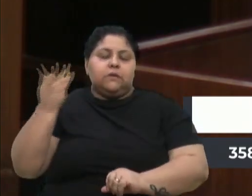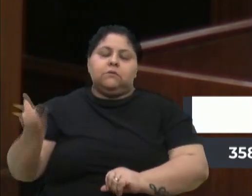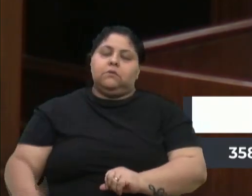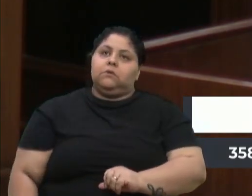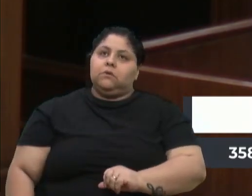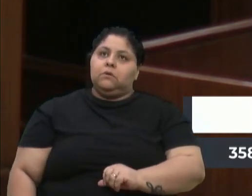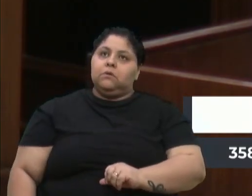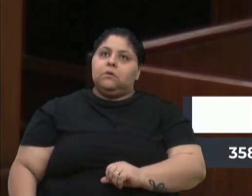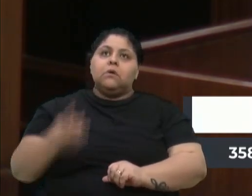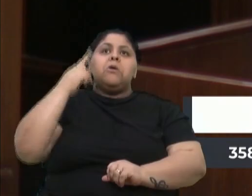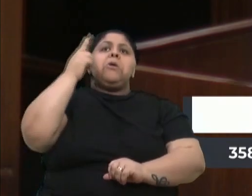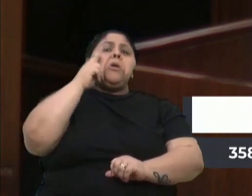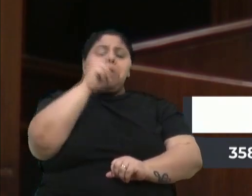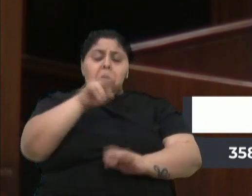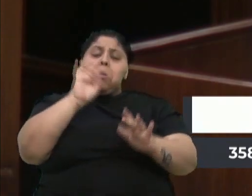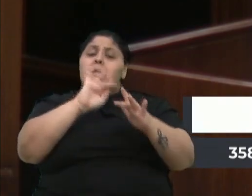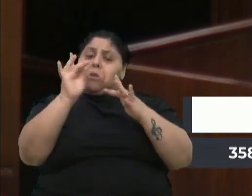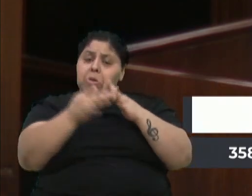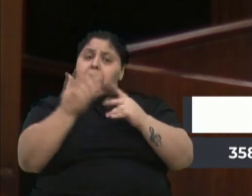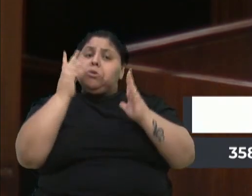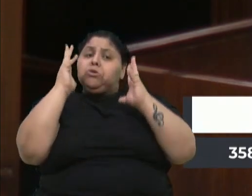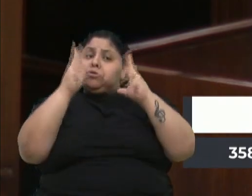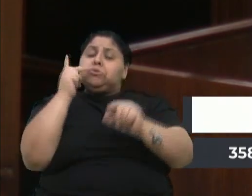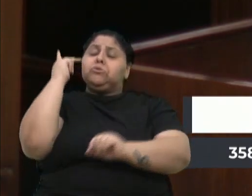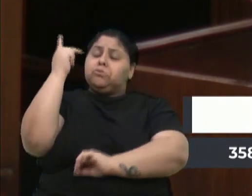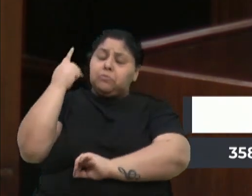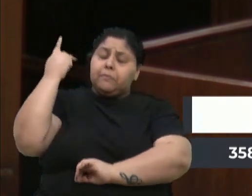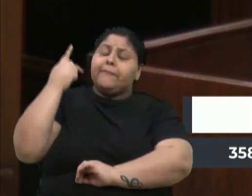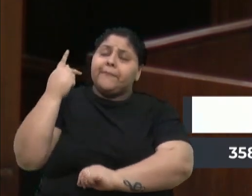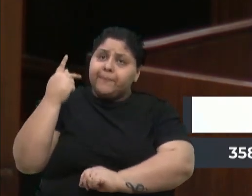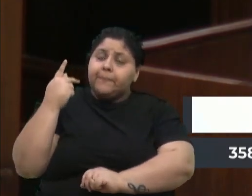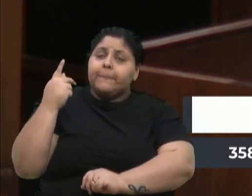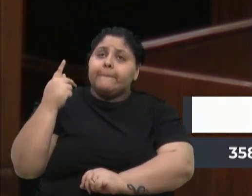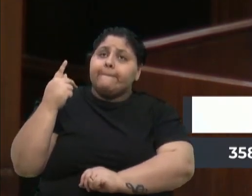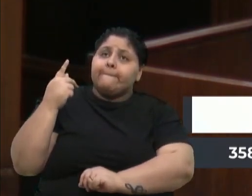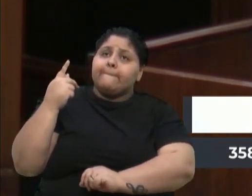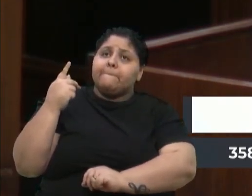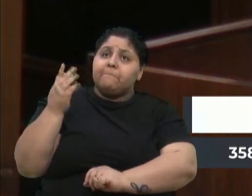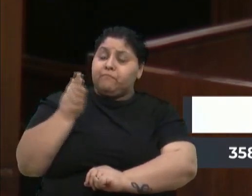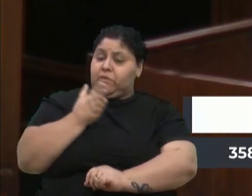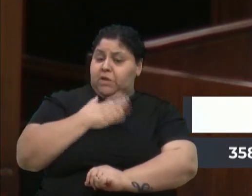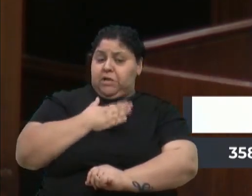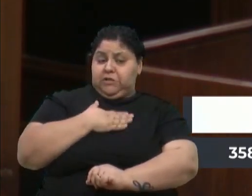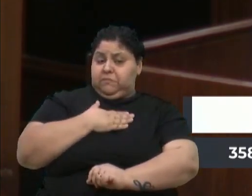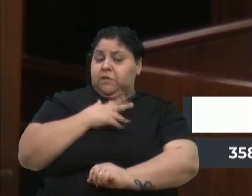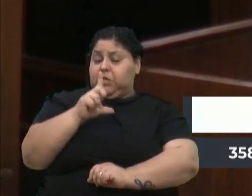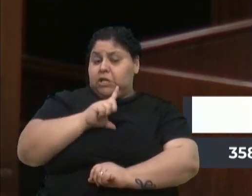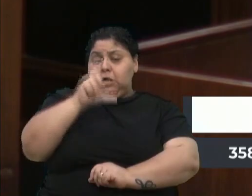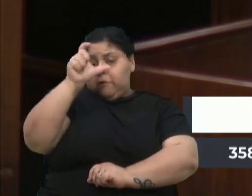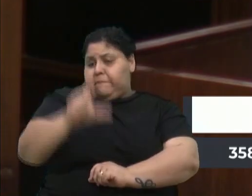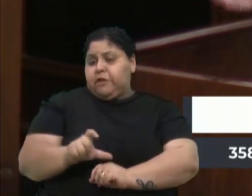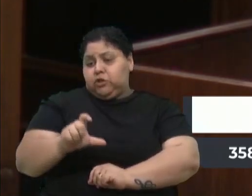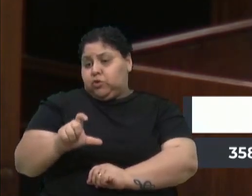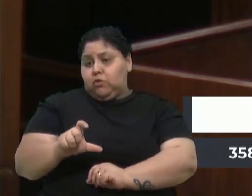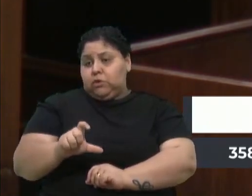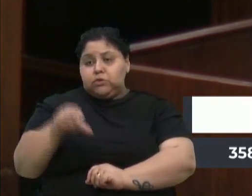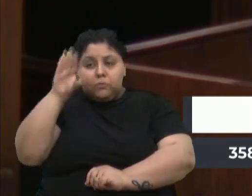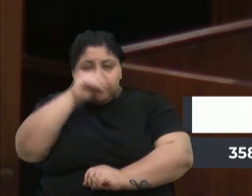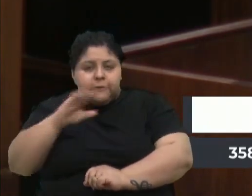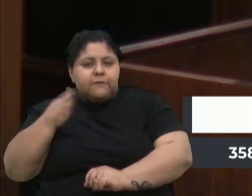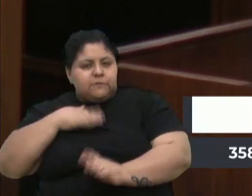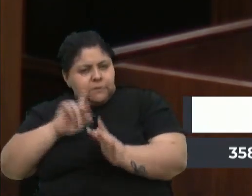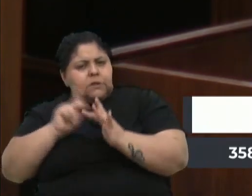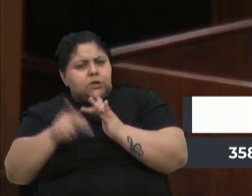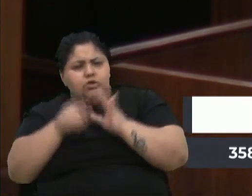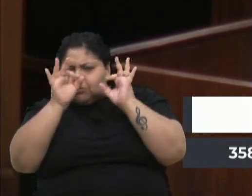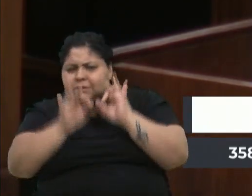redes sociais também de todo mundo, como a gente tem, né, olhando as minhas, e olho, e tudo certo. E quando eu vejo um vereador